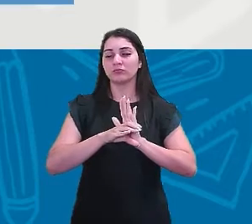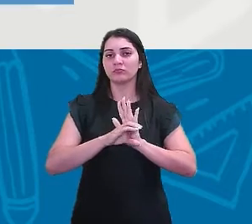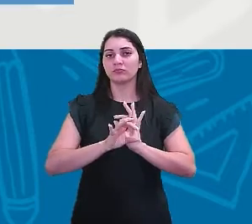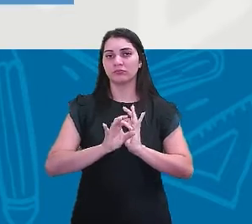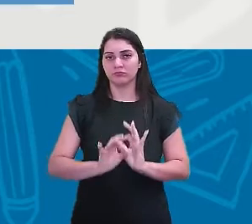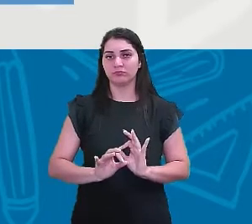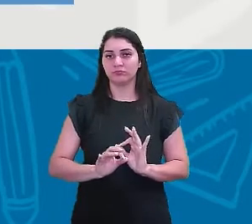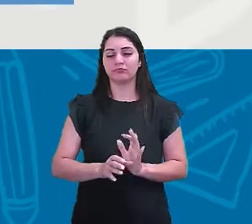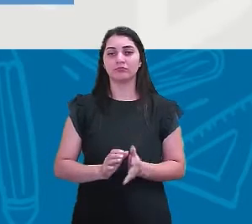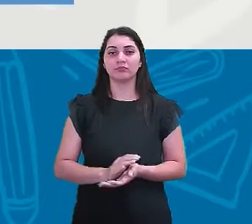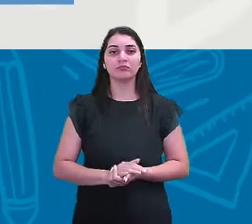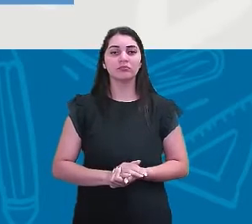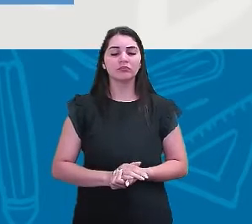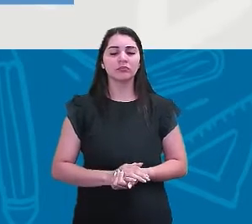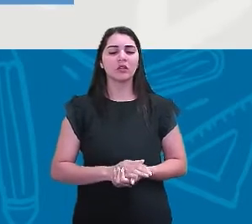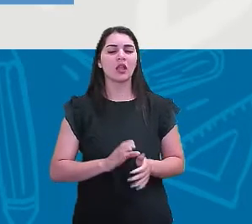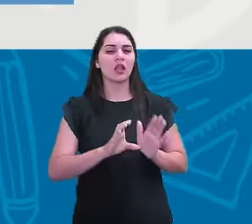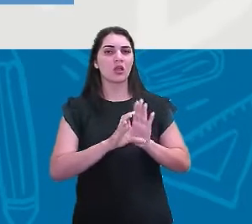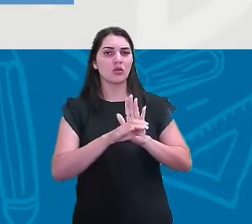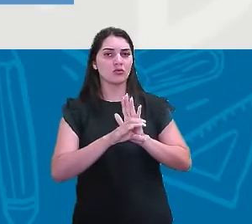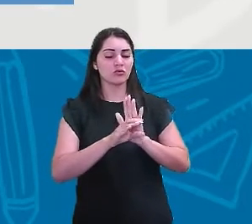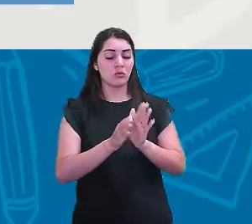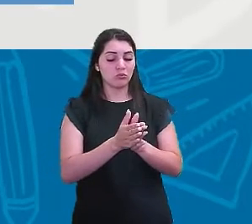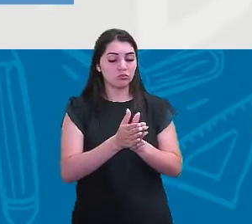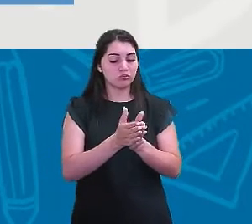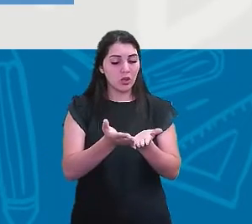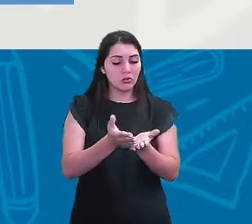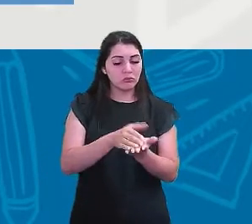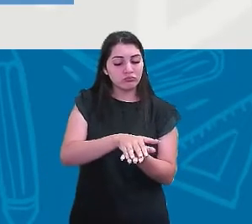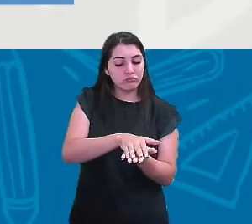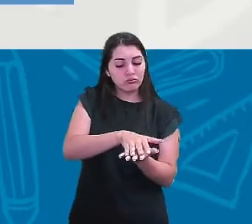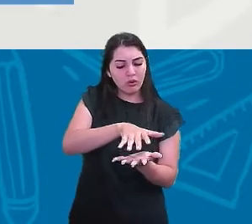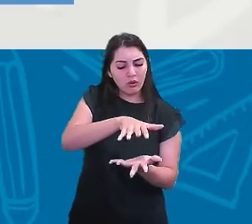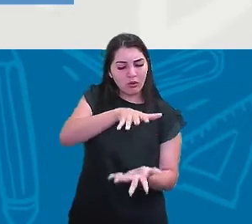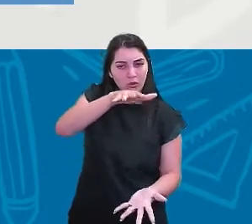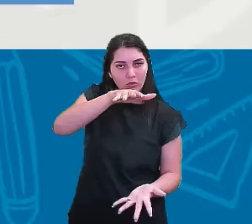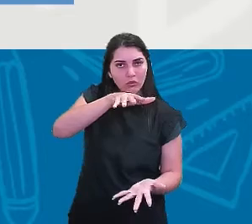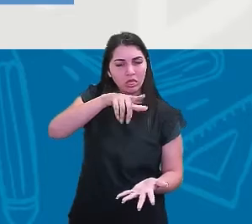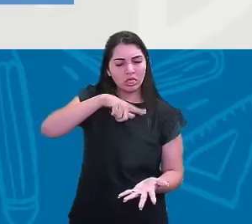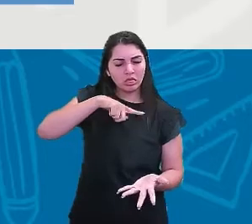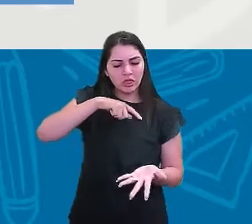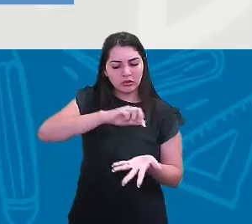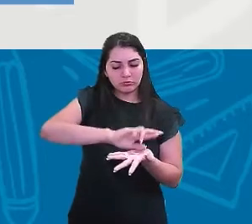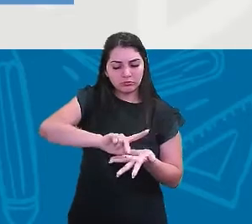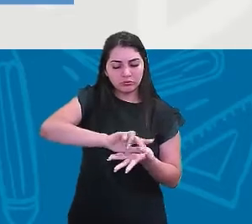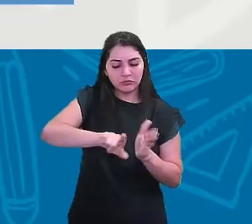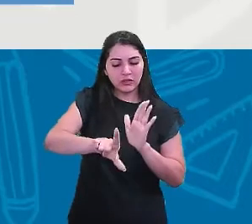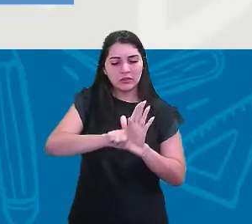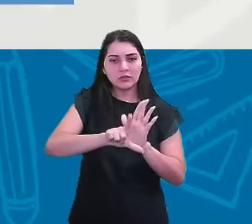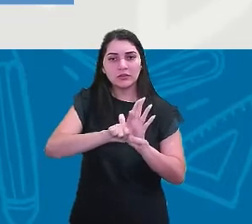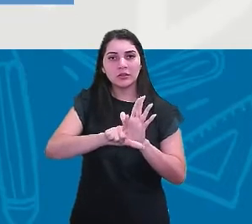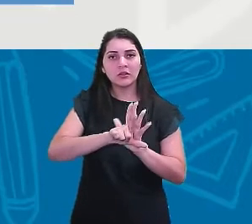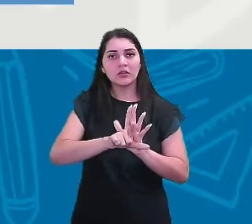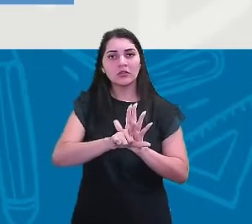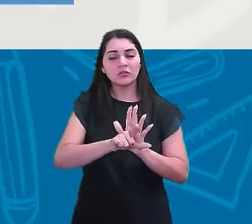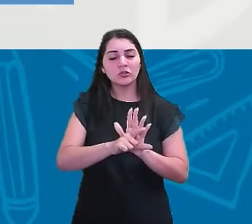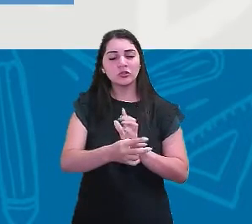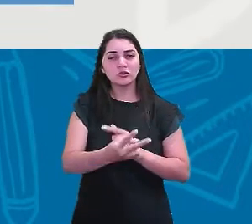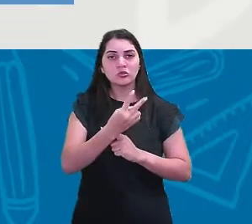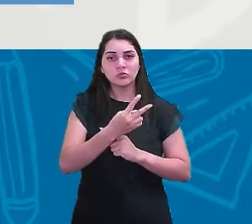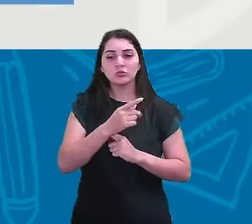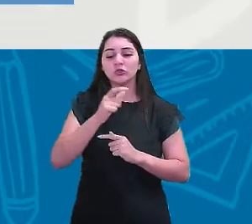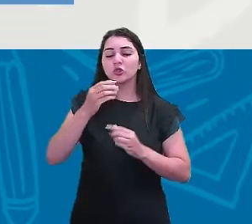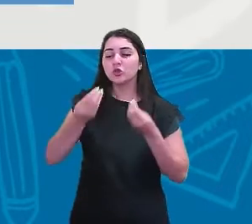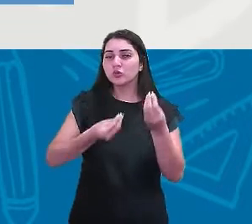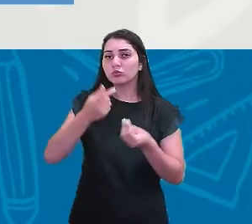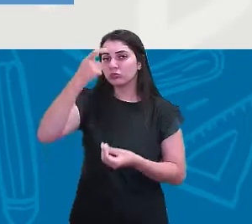Constituição, tá bom? A Constituição é um livro bem grande, tá, gente? Onde existe um monte de leis que nos resguarda enquanto cidadão,